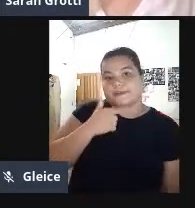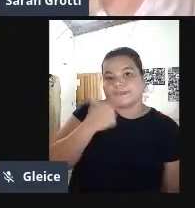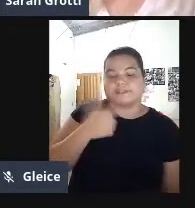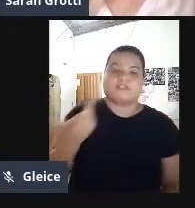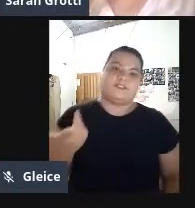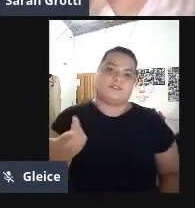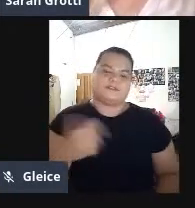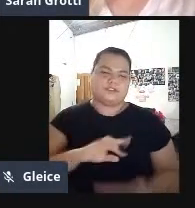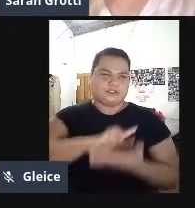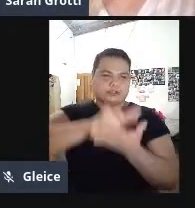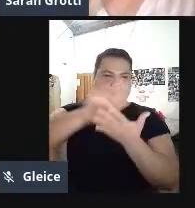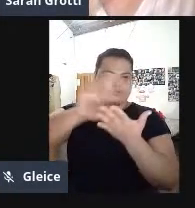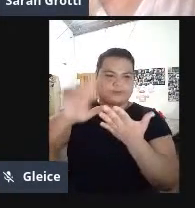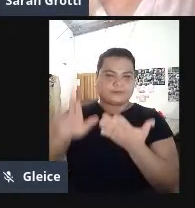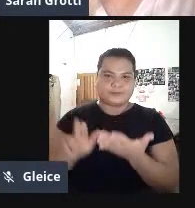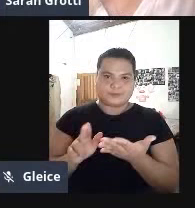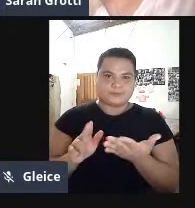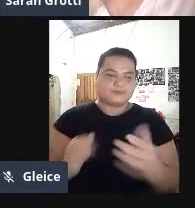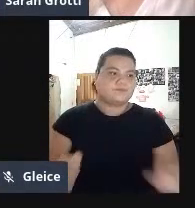pão.